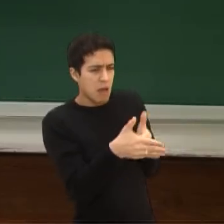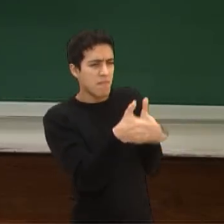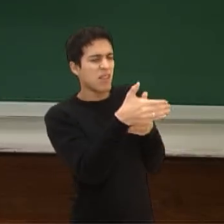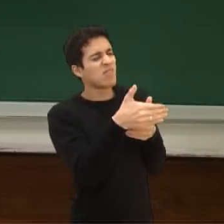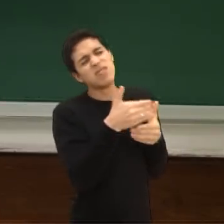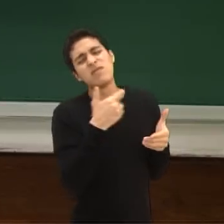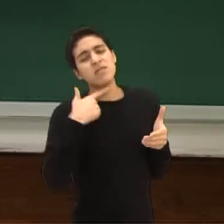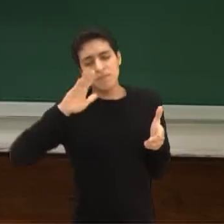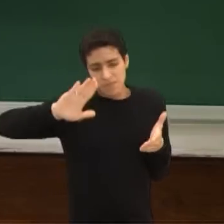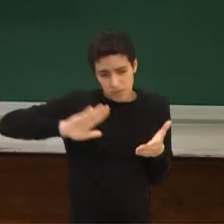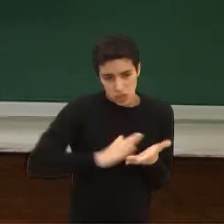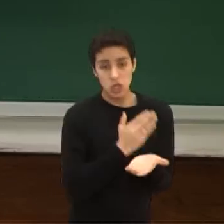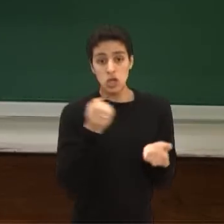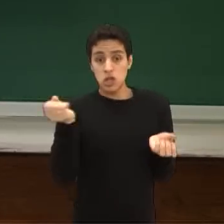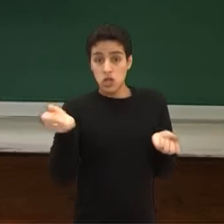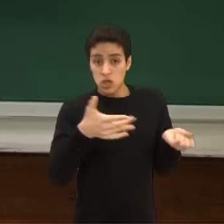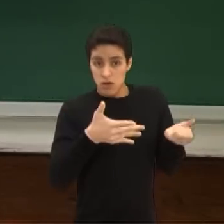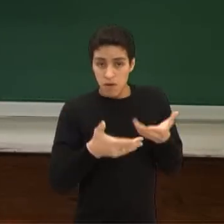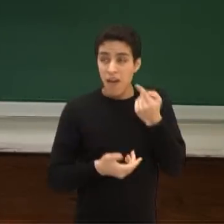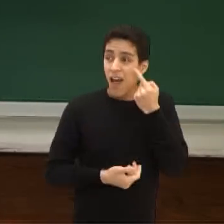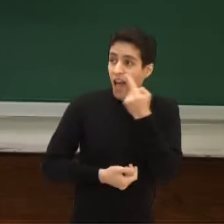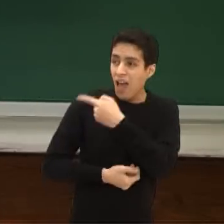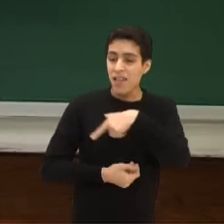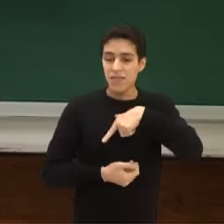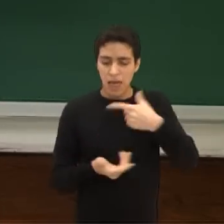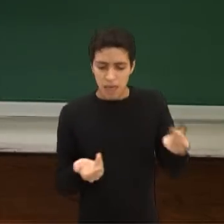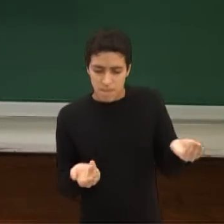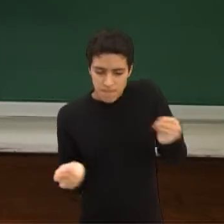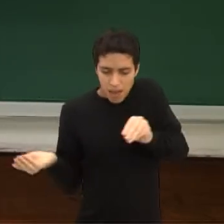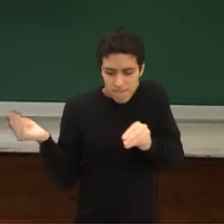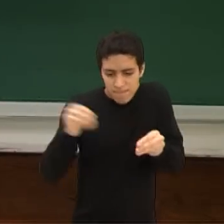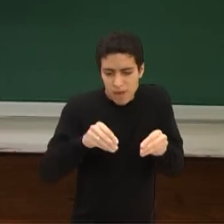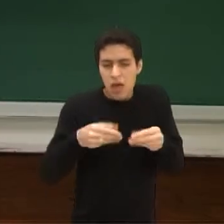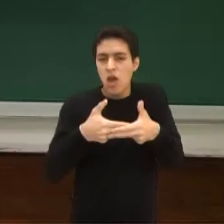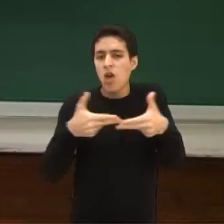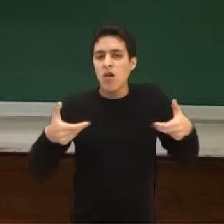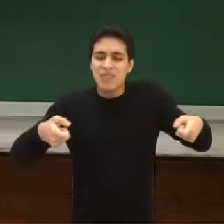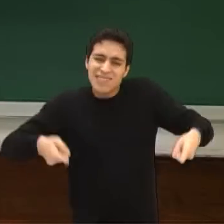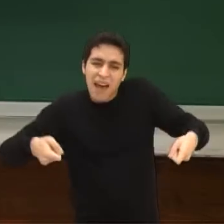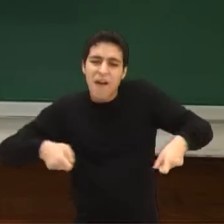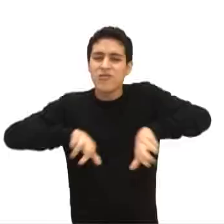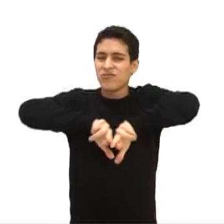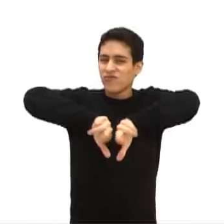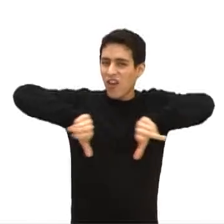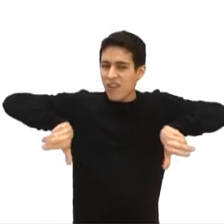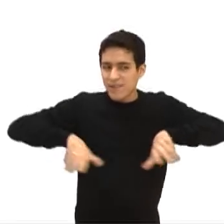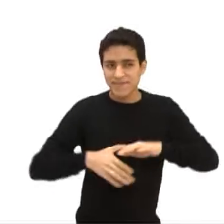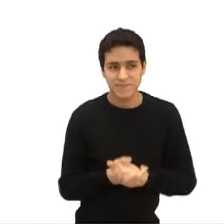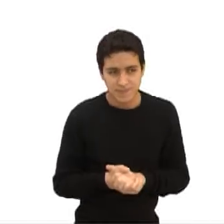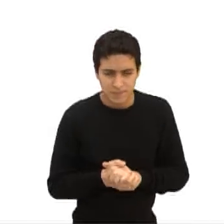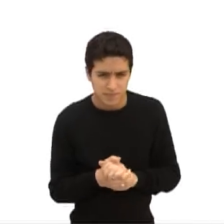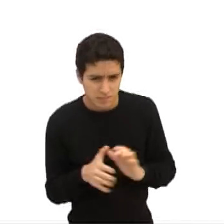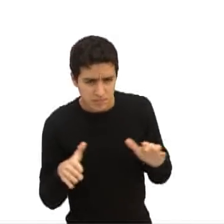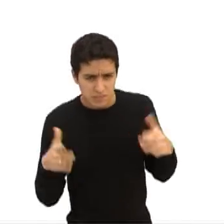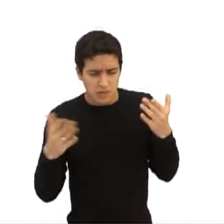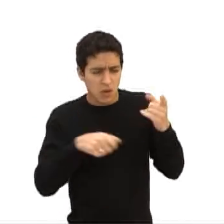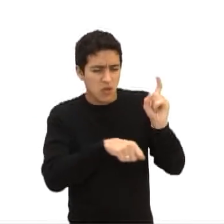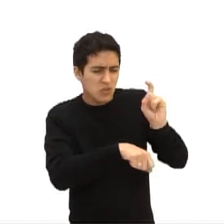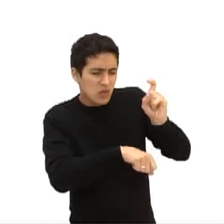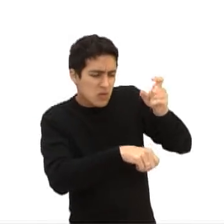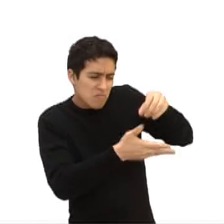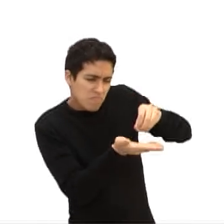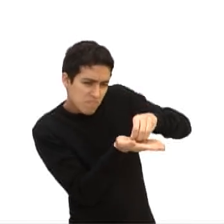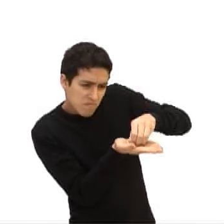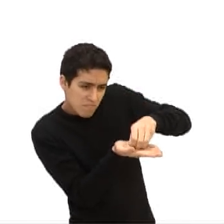Ela quer fazer essas embalagens aqui. quais serão os sólidos geométricos